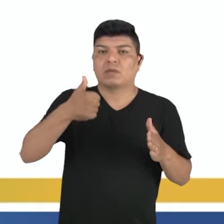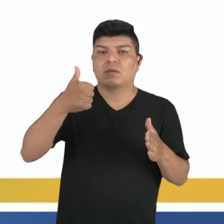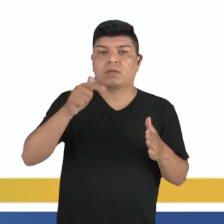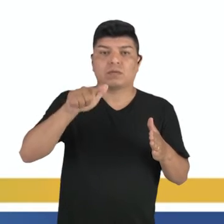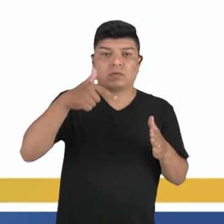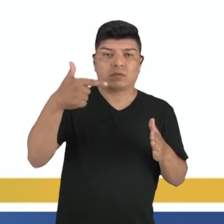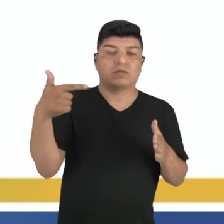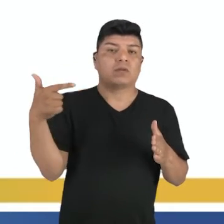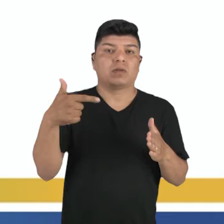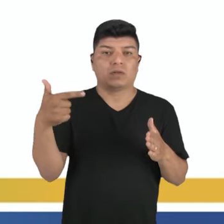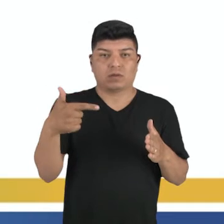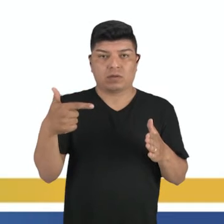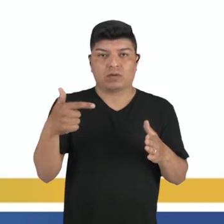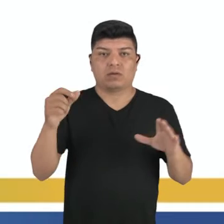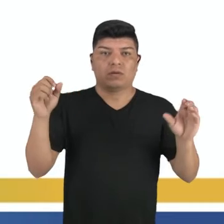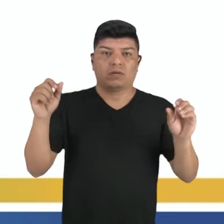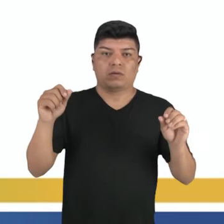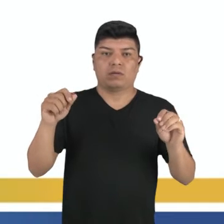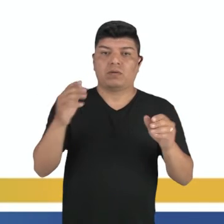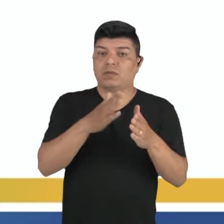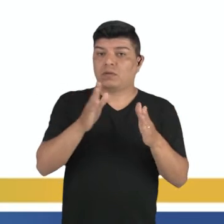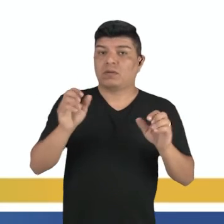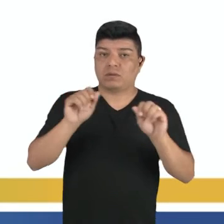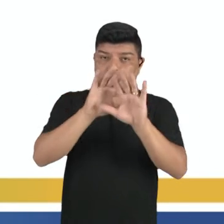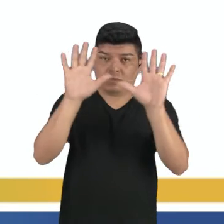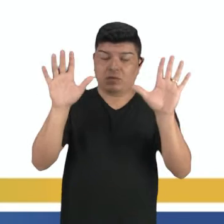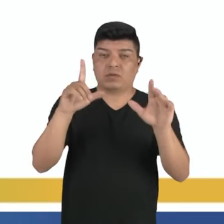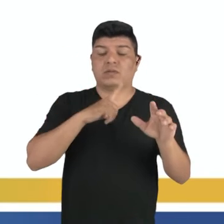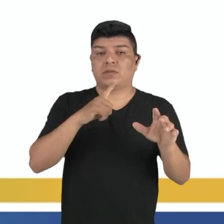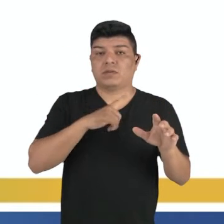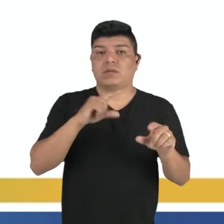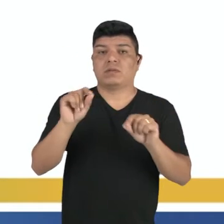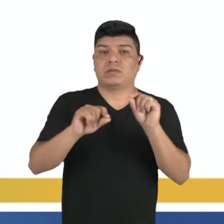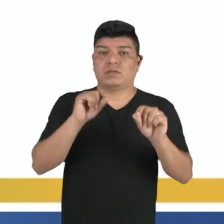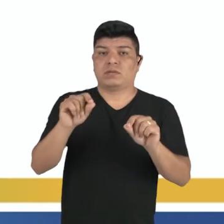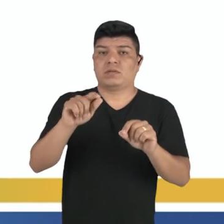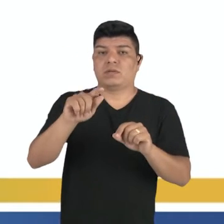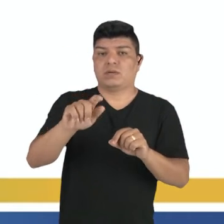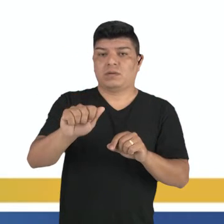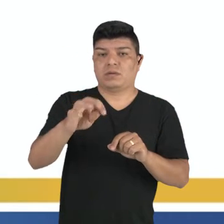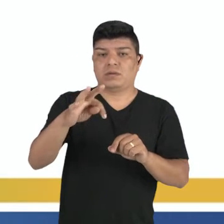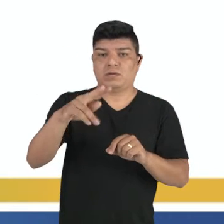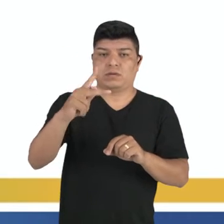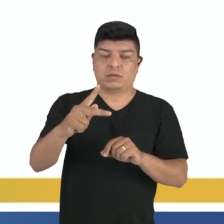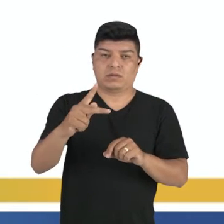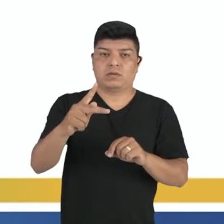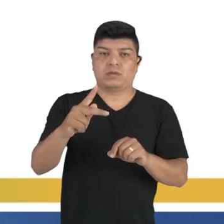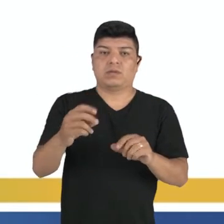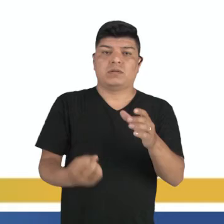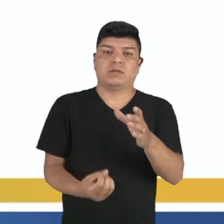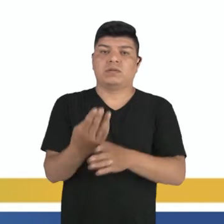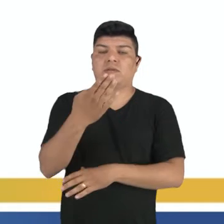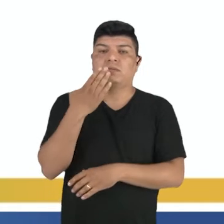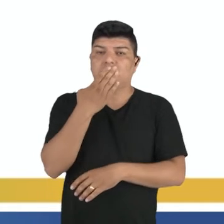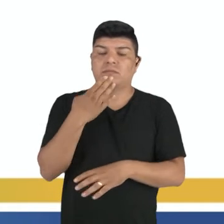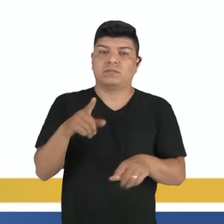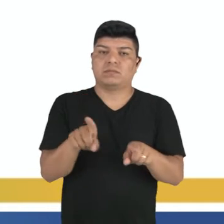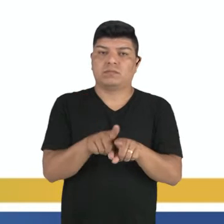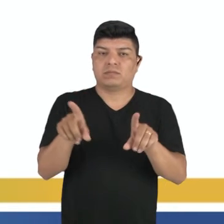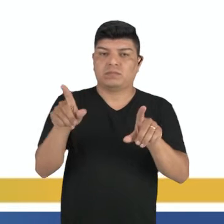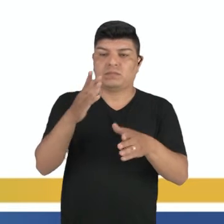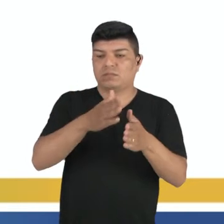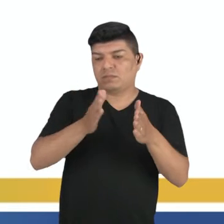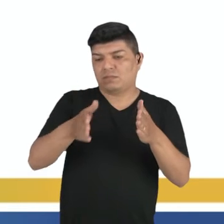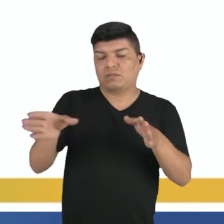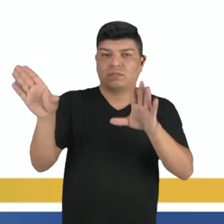fotossíntese depois da frase da fase Clara existe então a síntese de ATP EA produção de glicose aqui na